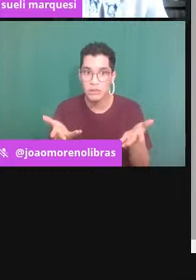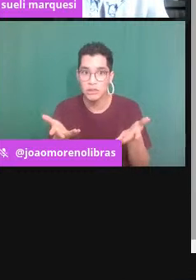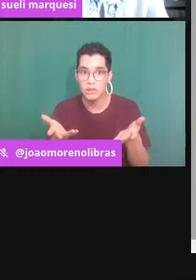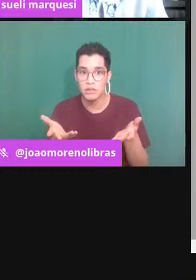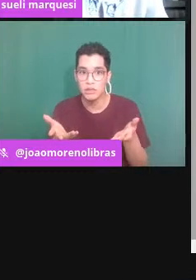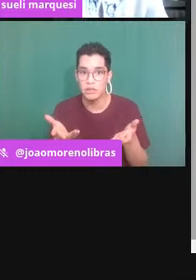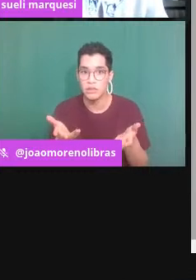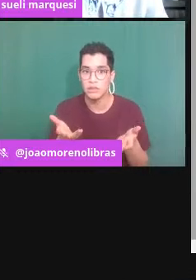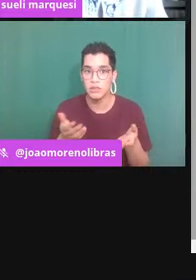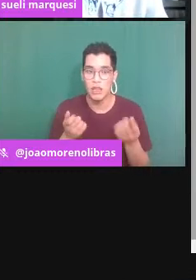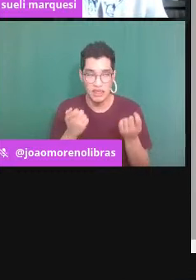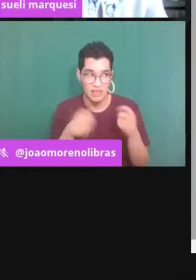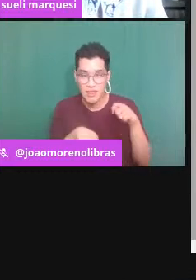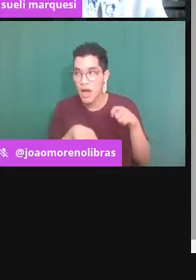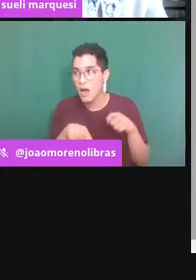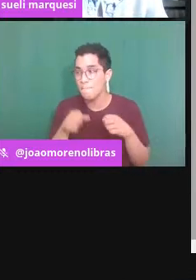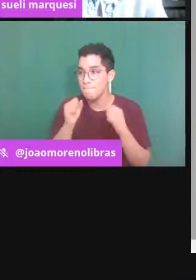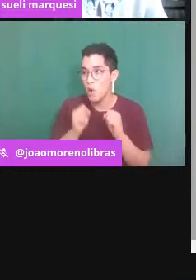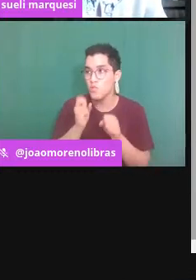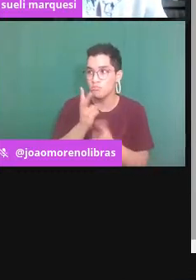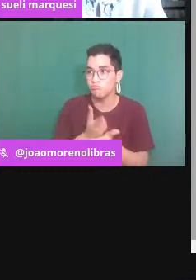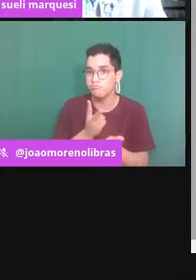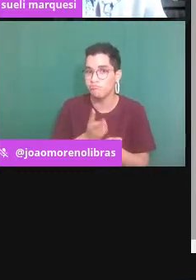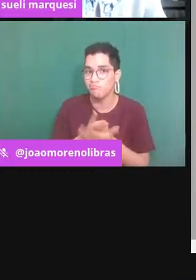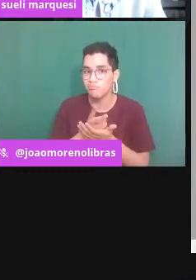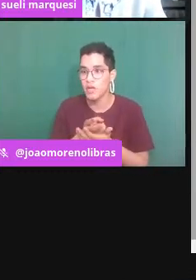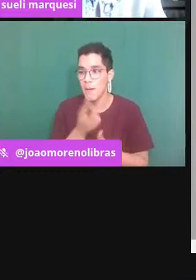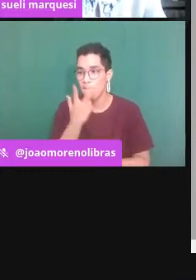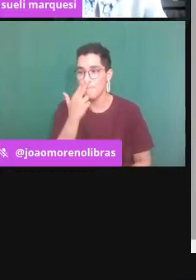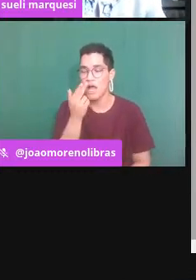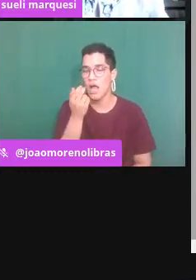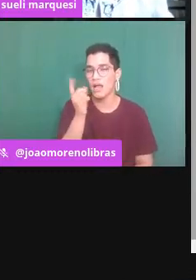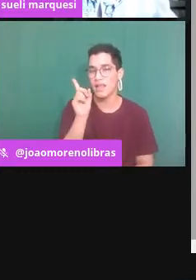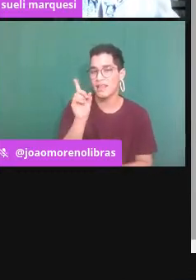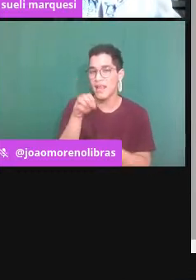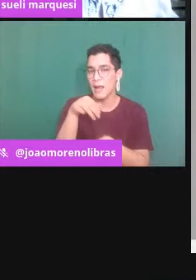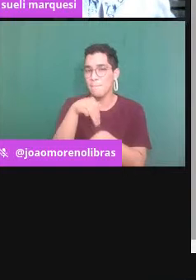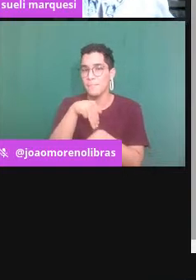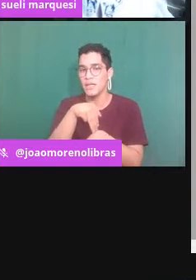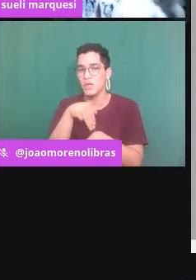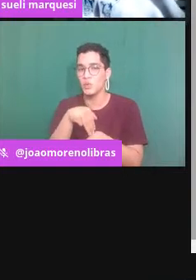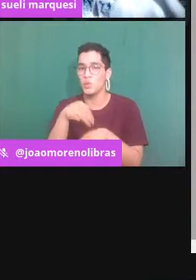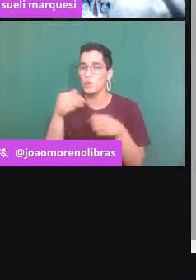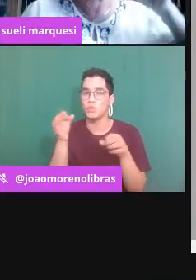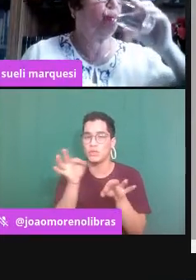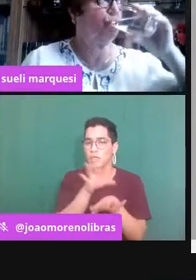professor Paulo, posso continuar mais uns 10 minutinhos? Eu termino?